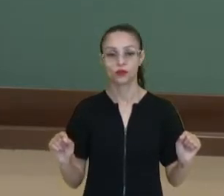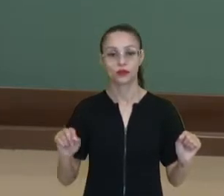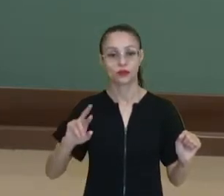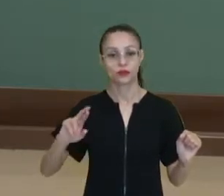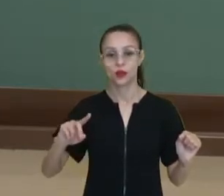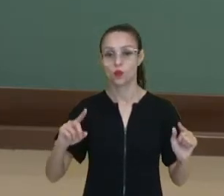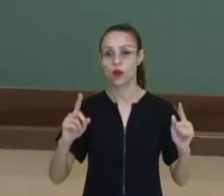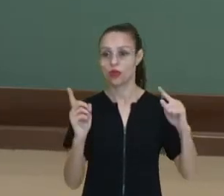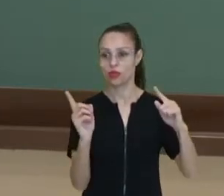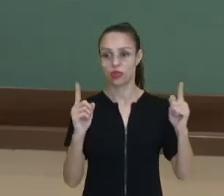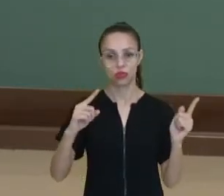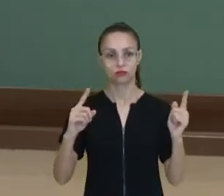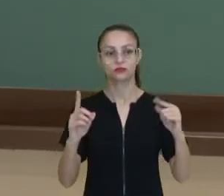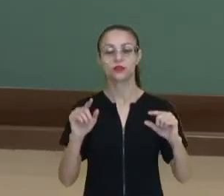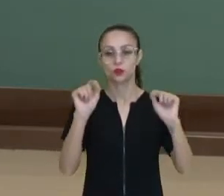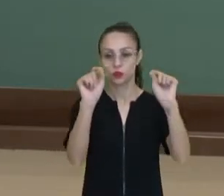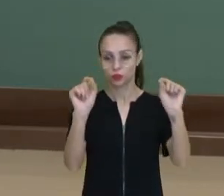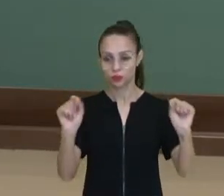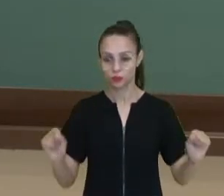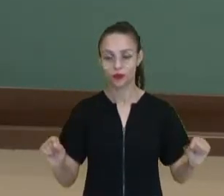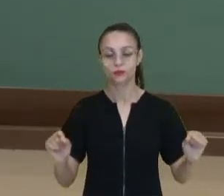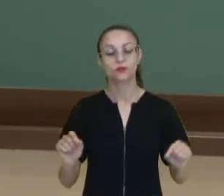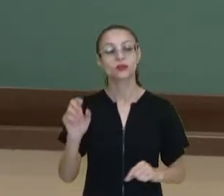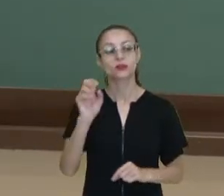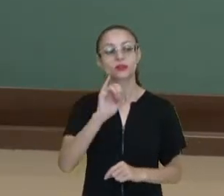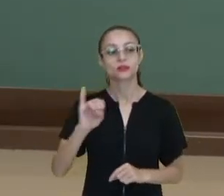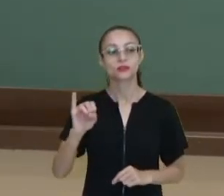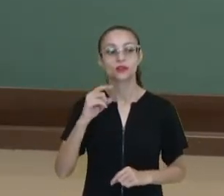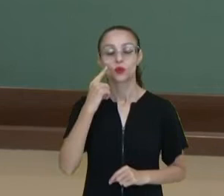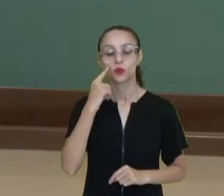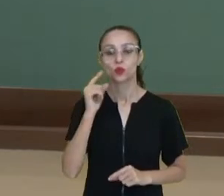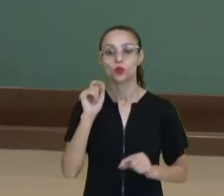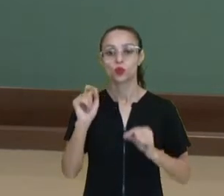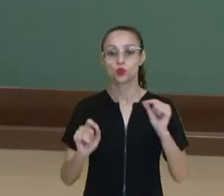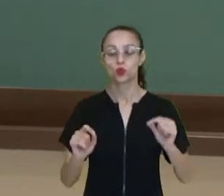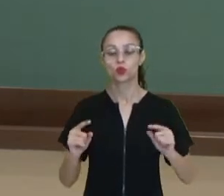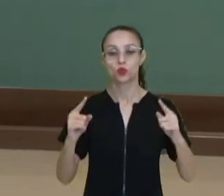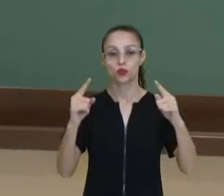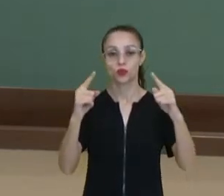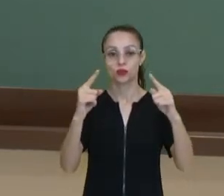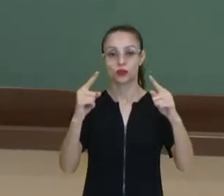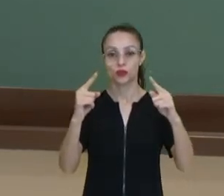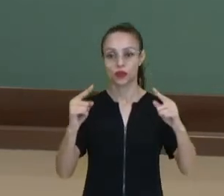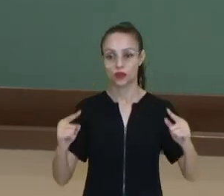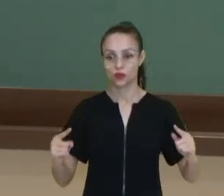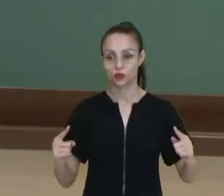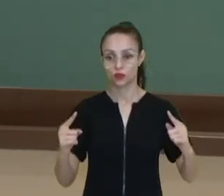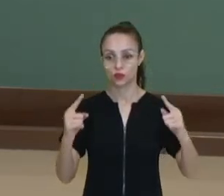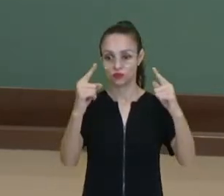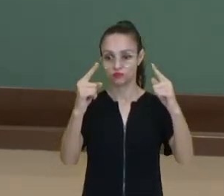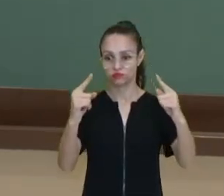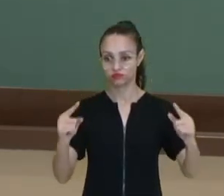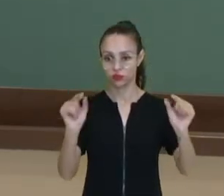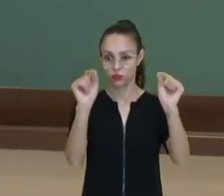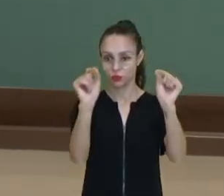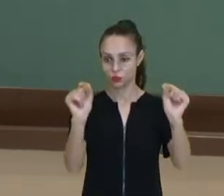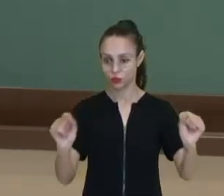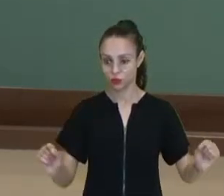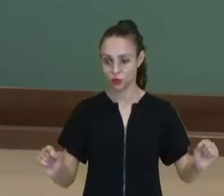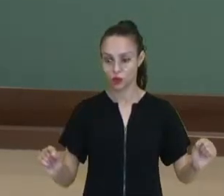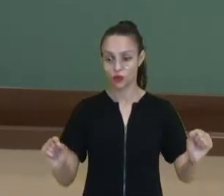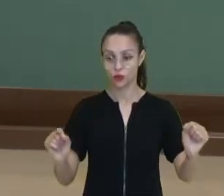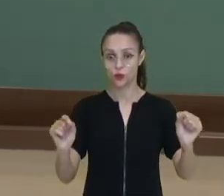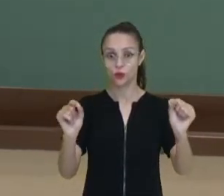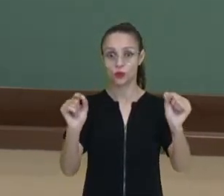são Paralelos tá se nós fazermos aqui um prolongamento desses ladinhos vai